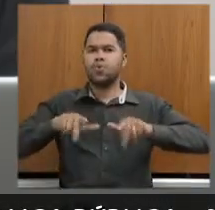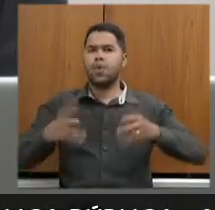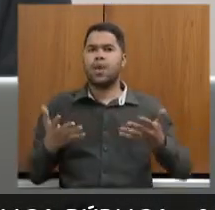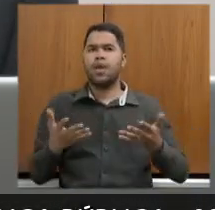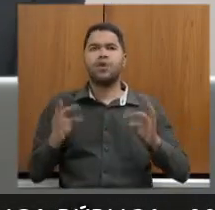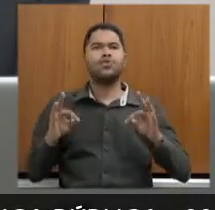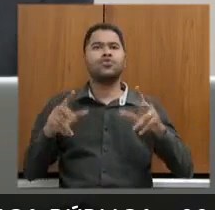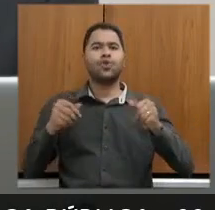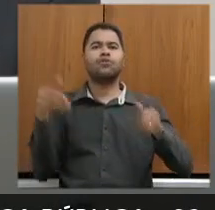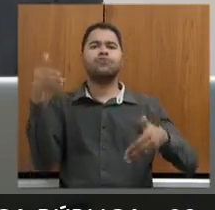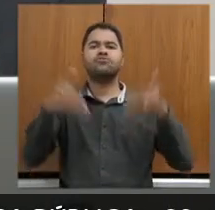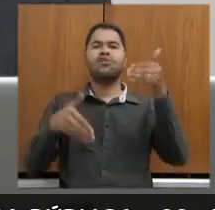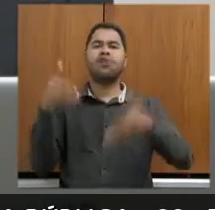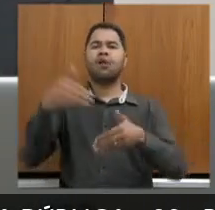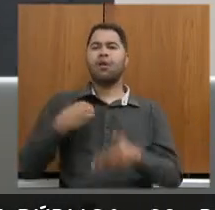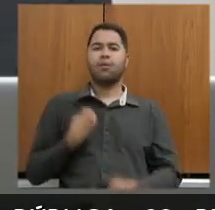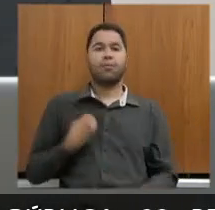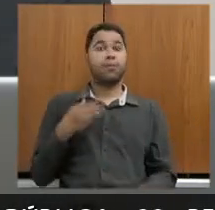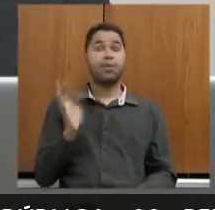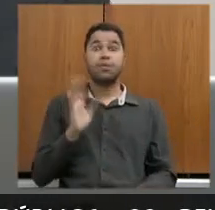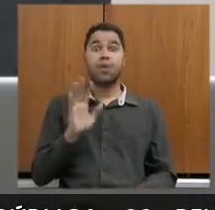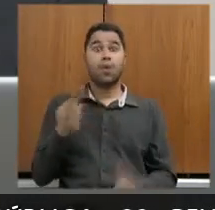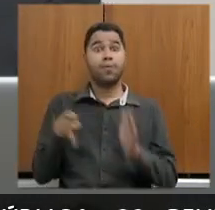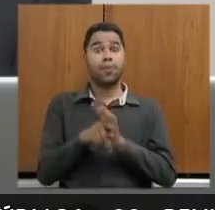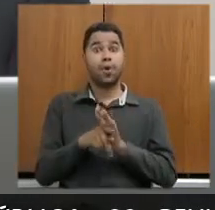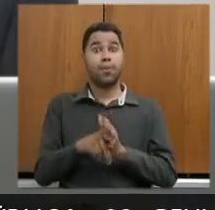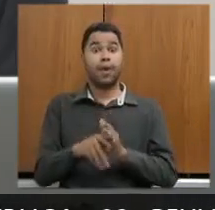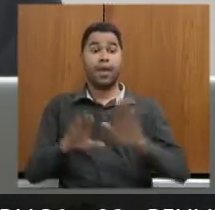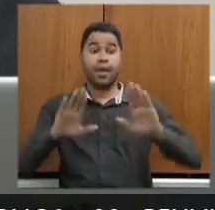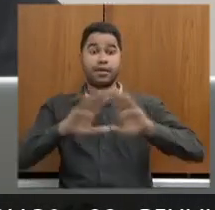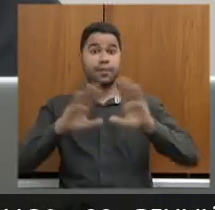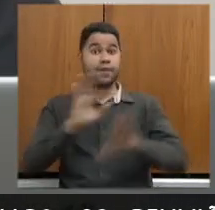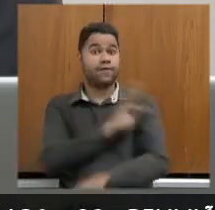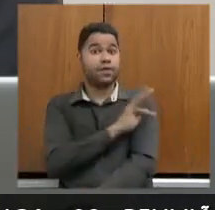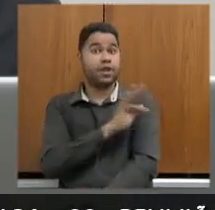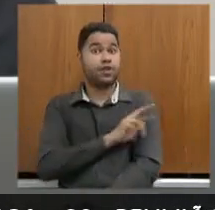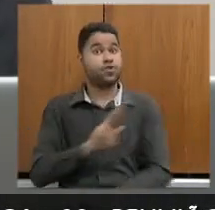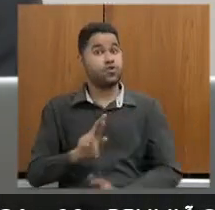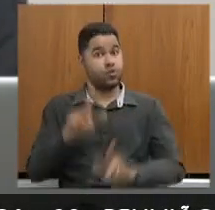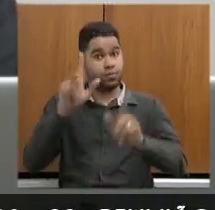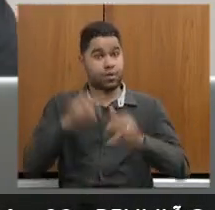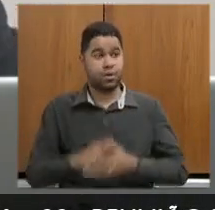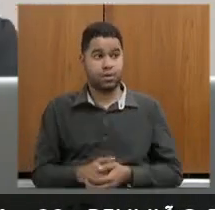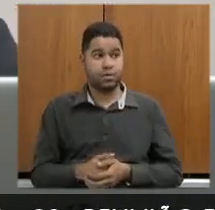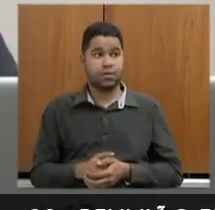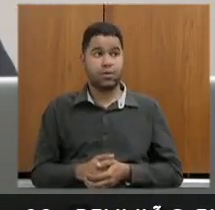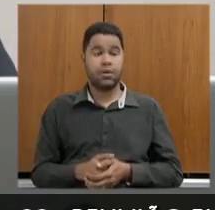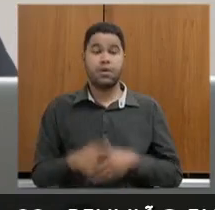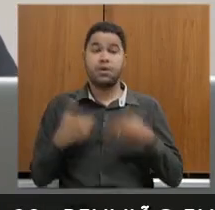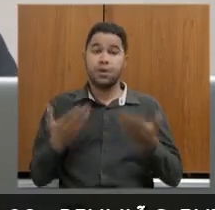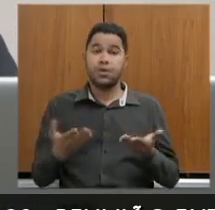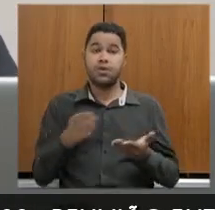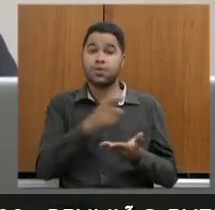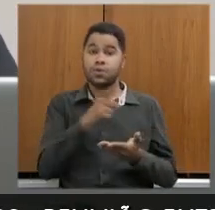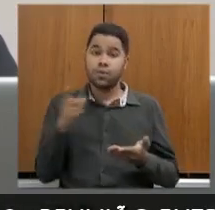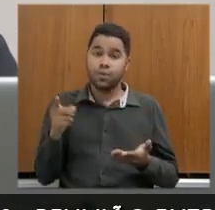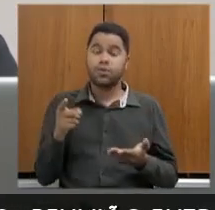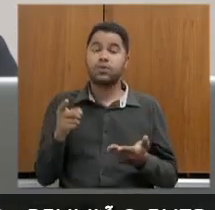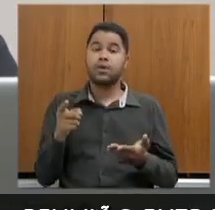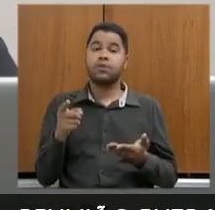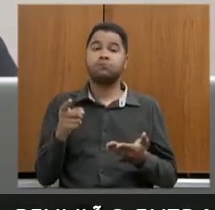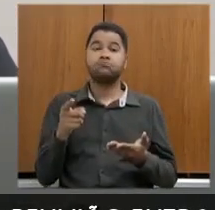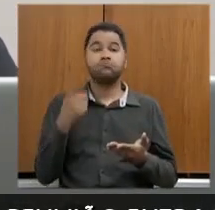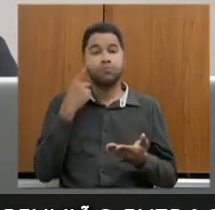audiência pública para todo mundo chegar aqui pode ser para é o Assembleia ficar lisa ela tem um formato diferente então é preciso que eu sou Inter venho